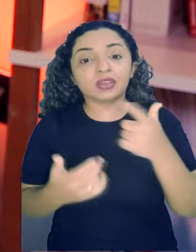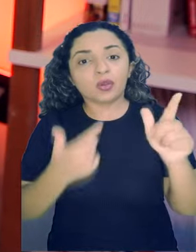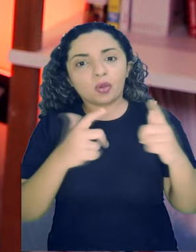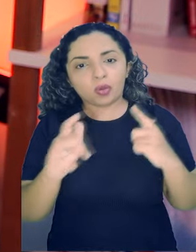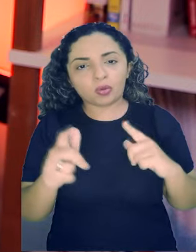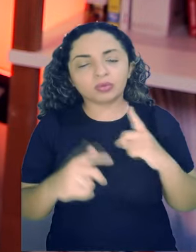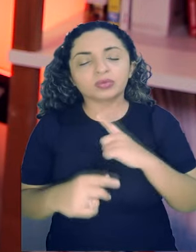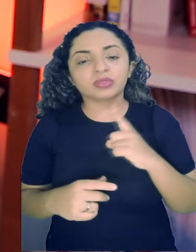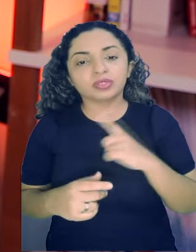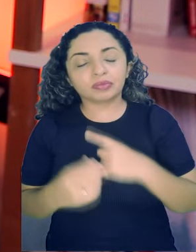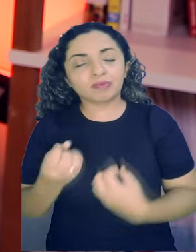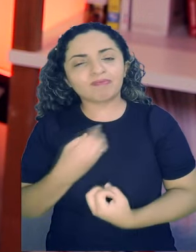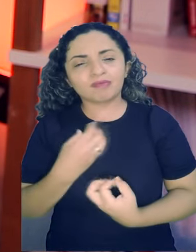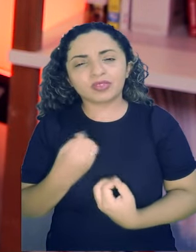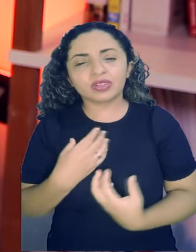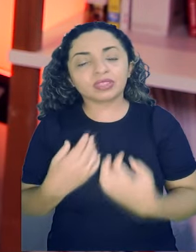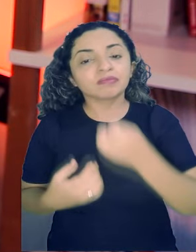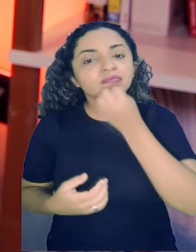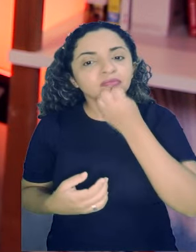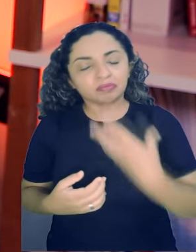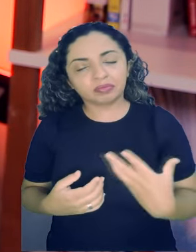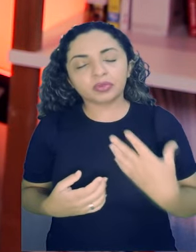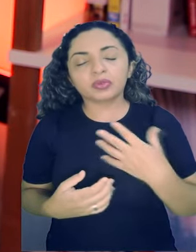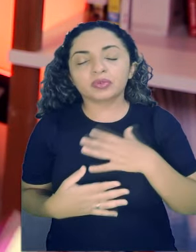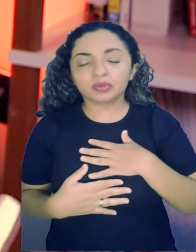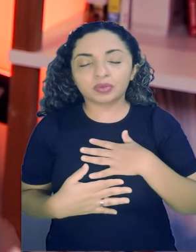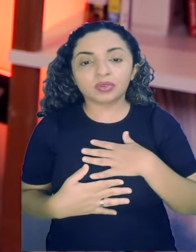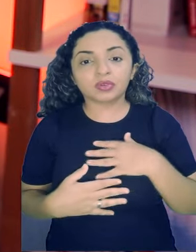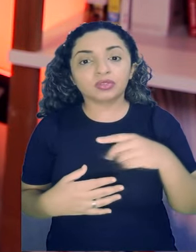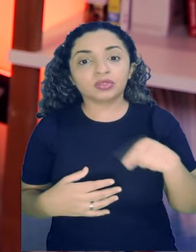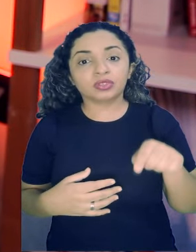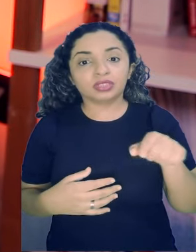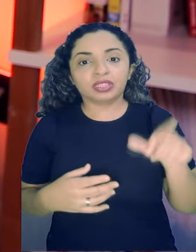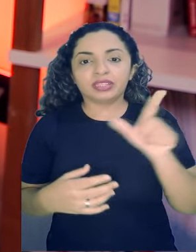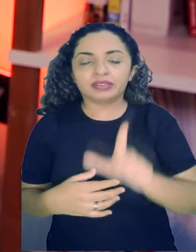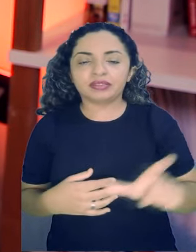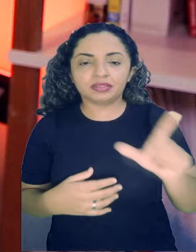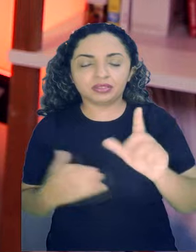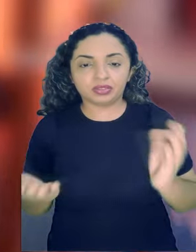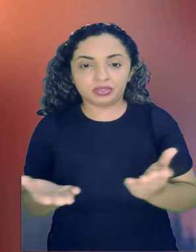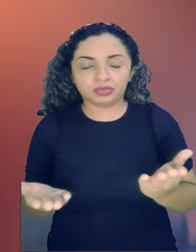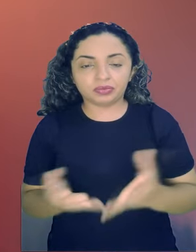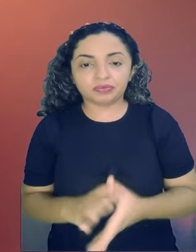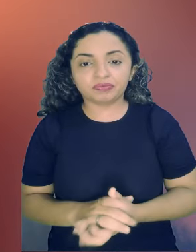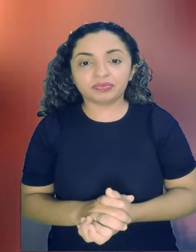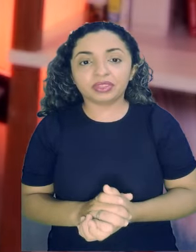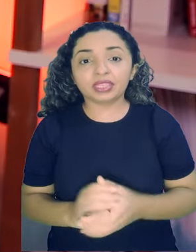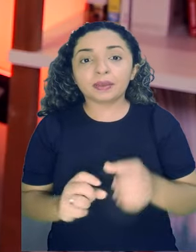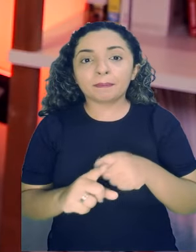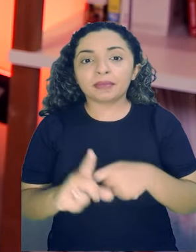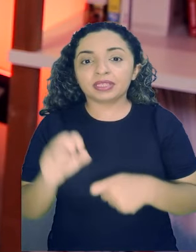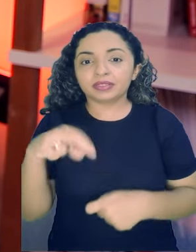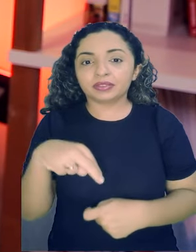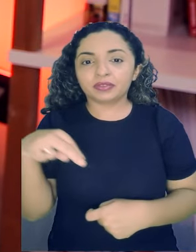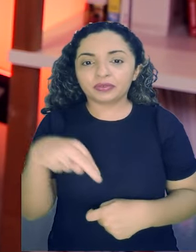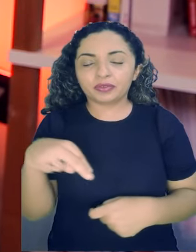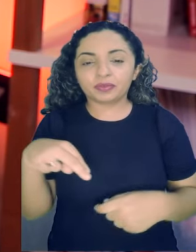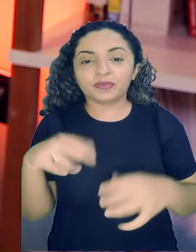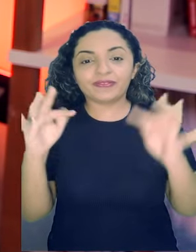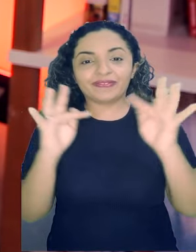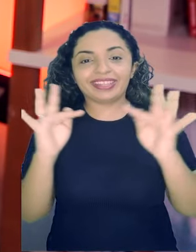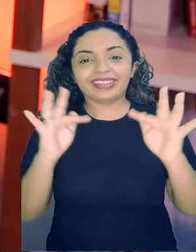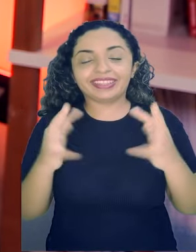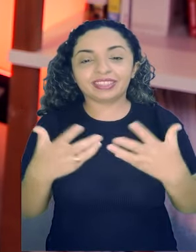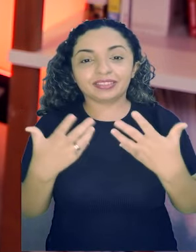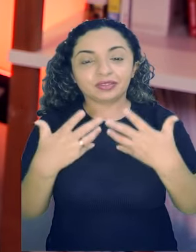Eucanan Ferraz, poetas assim dos mais consagrados da nossa literatura atual. E aí no mês de novembro eu li esse aqui, ó,